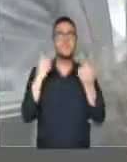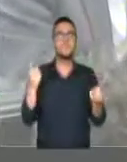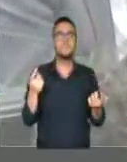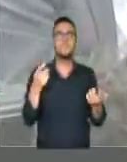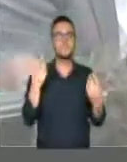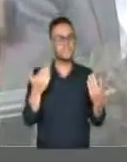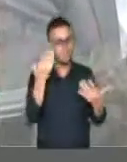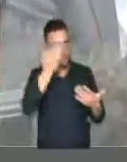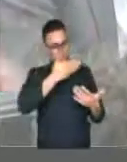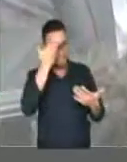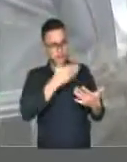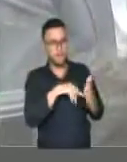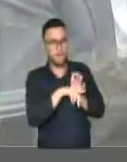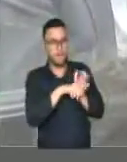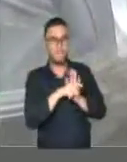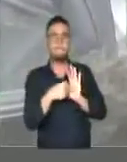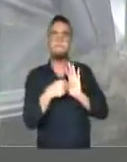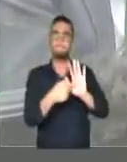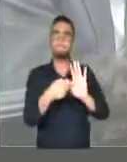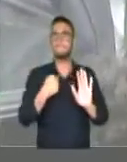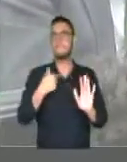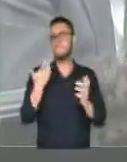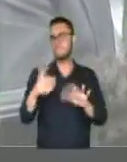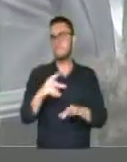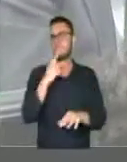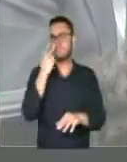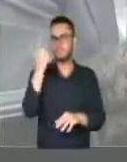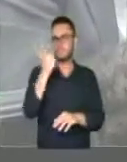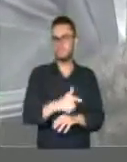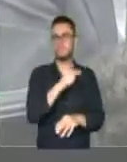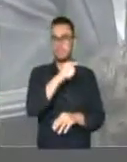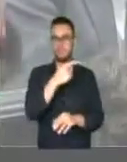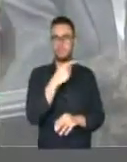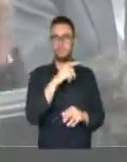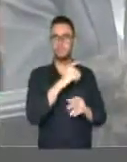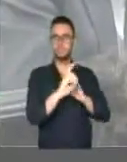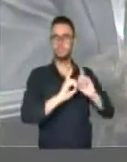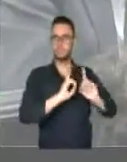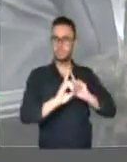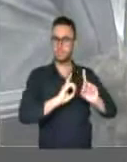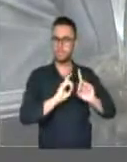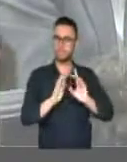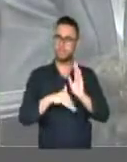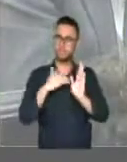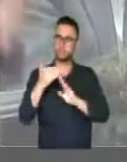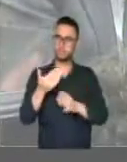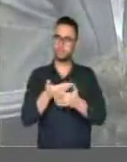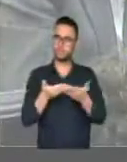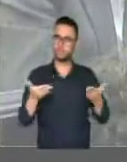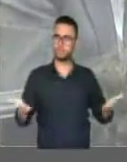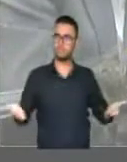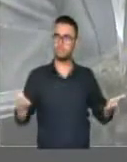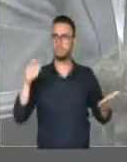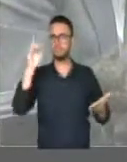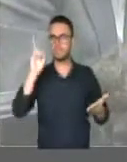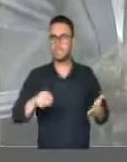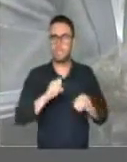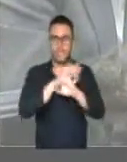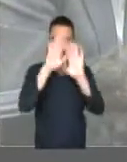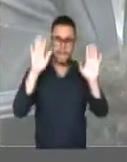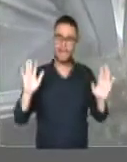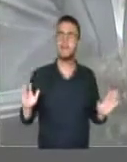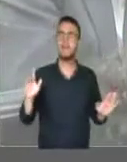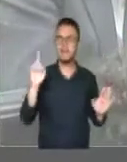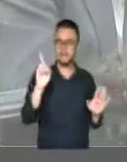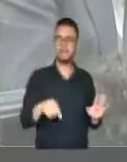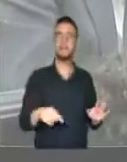não vou citar aqui, mais uma vez, os diálogos tão reveladores, são totalmente evidentes.